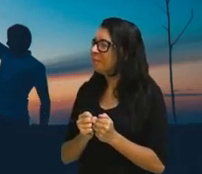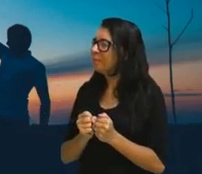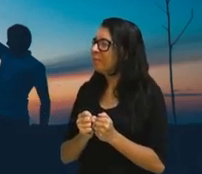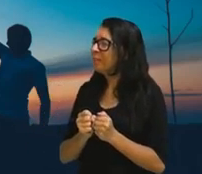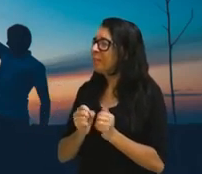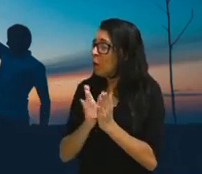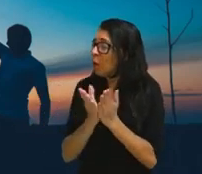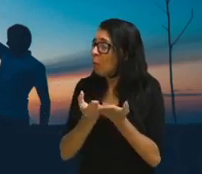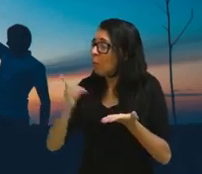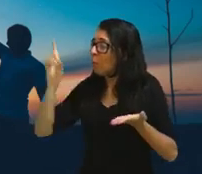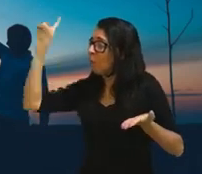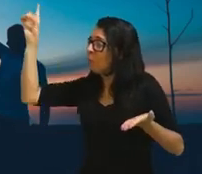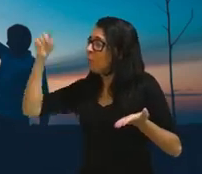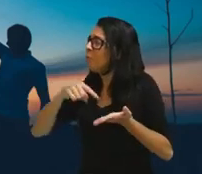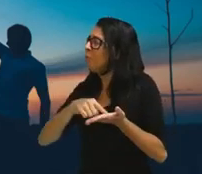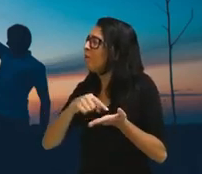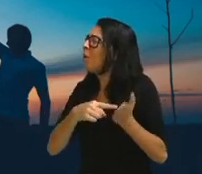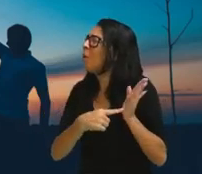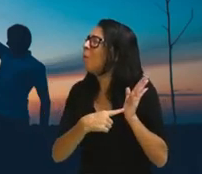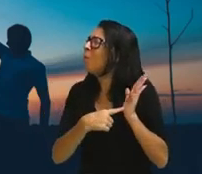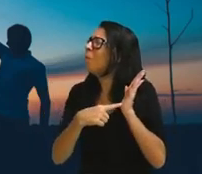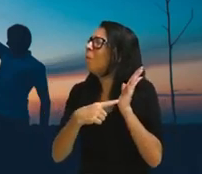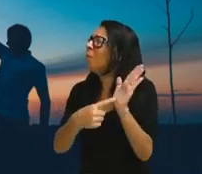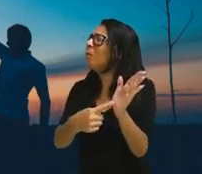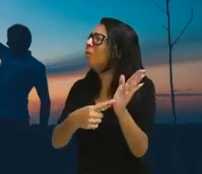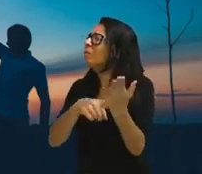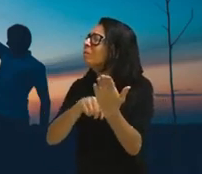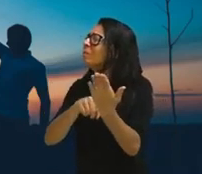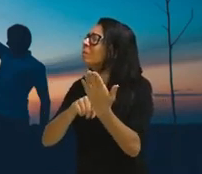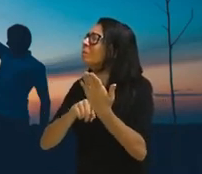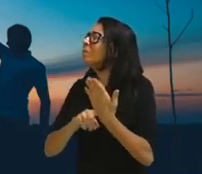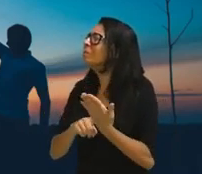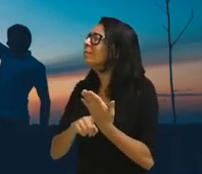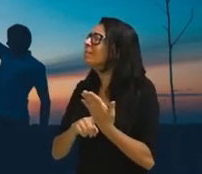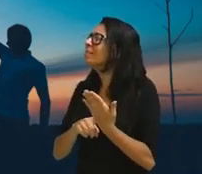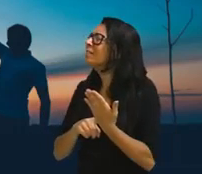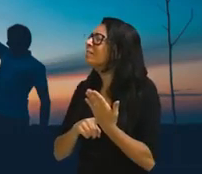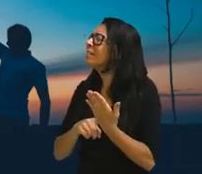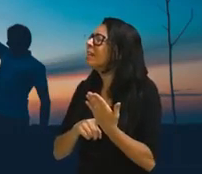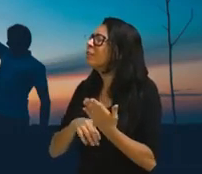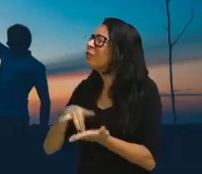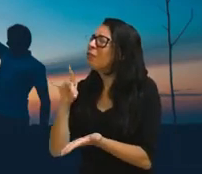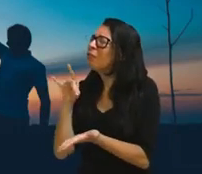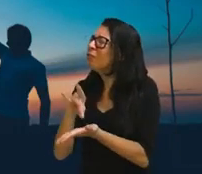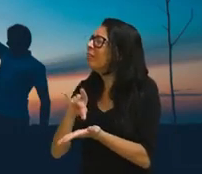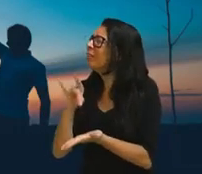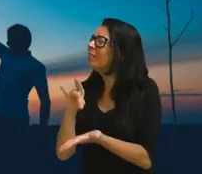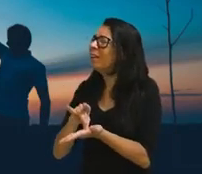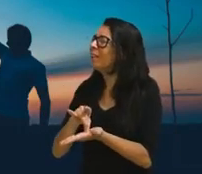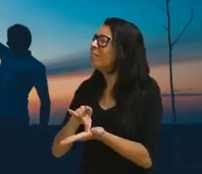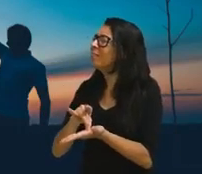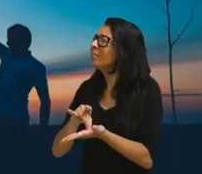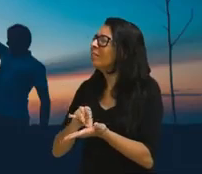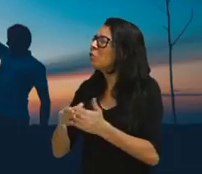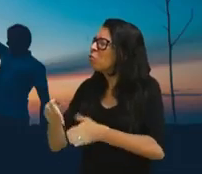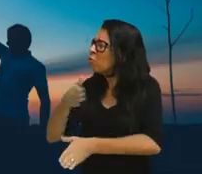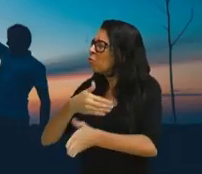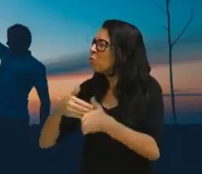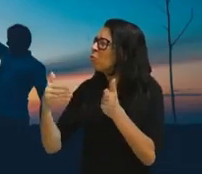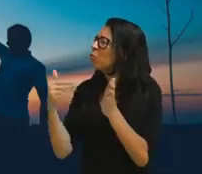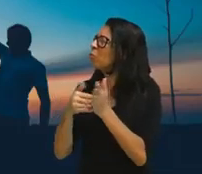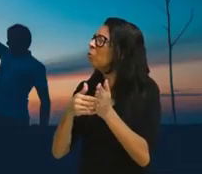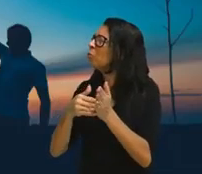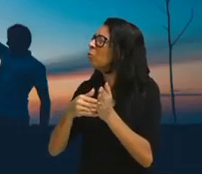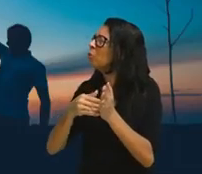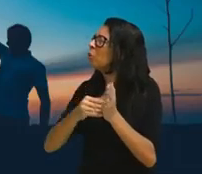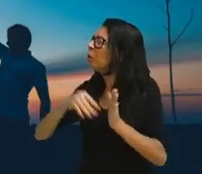confiamos plenamente nela e cremos que a Tua palavra, Senhor, é verdadeira. E o que o Senhor diz é verdadeiro.